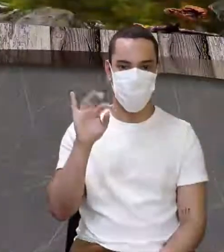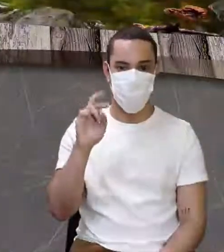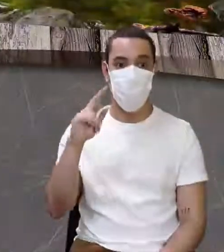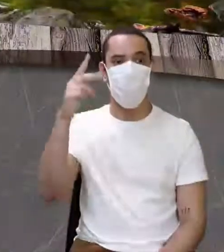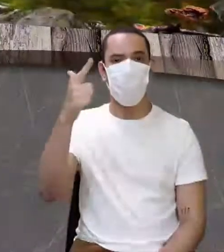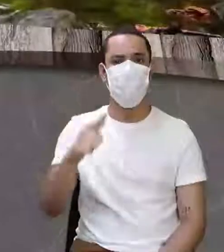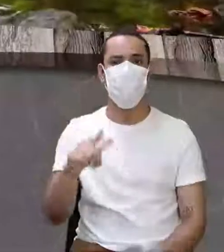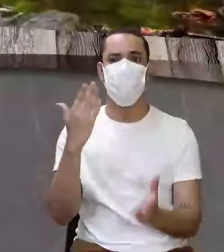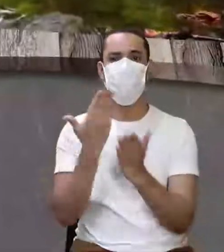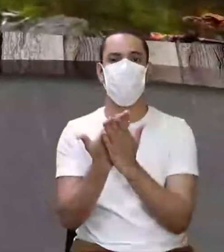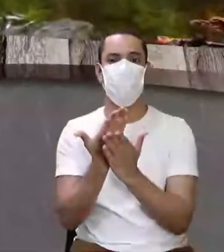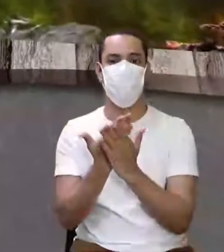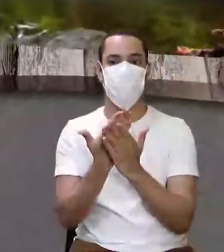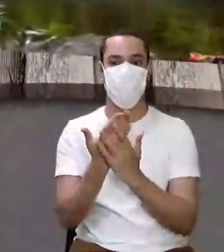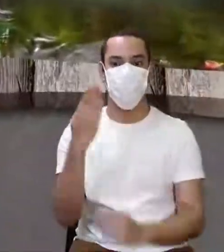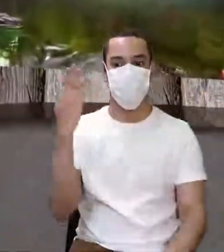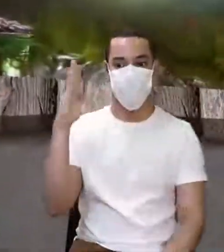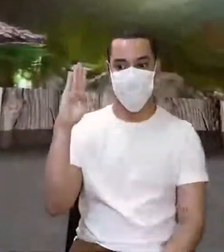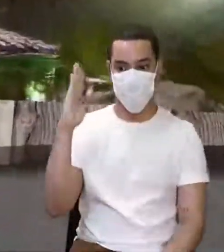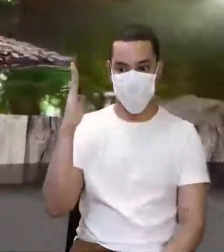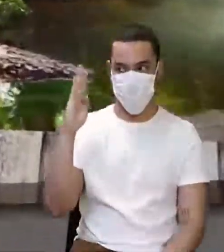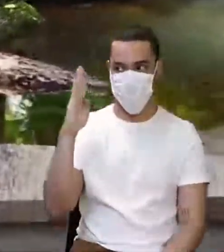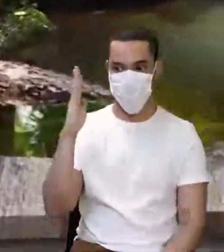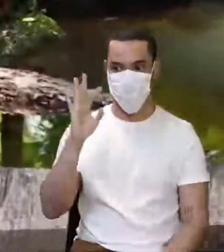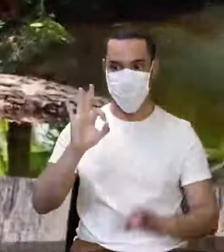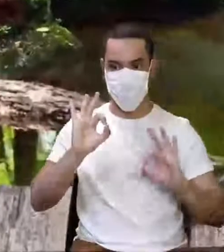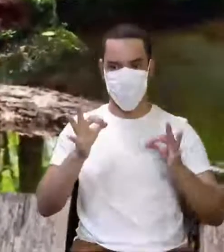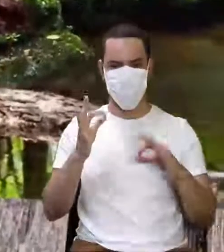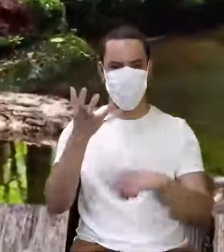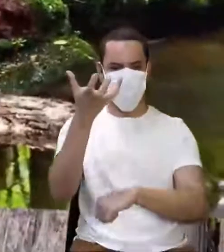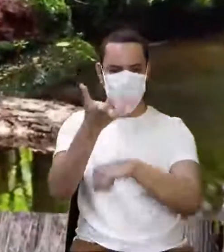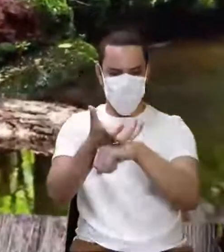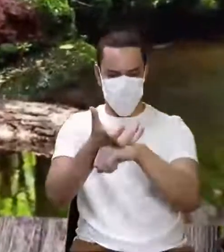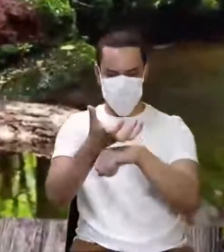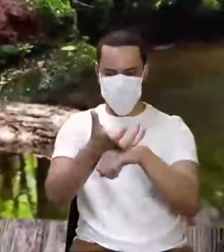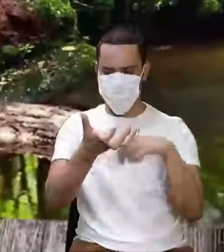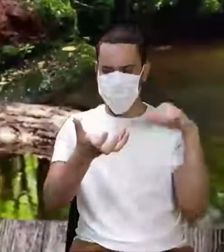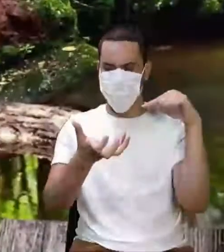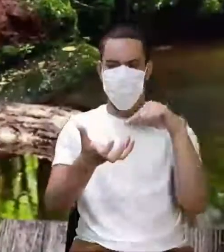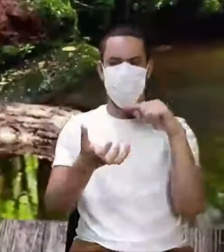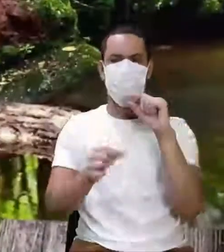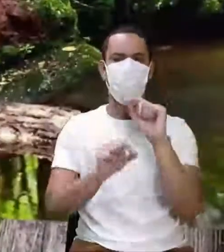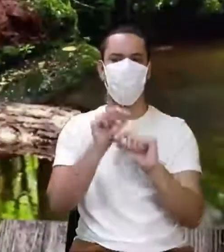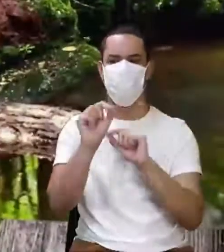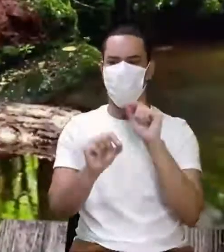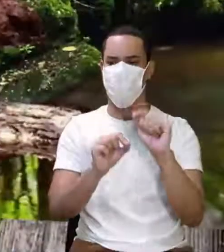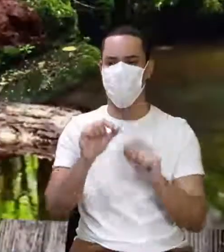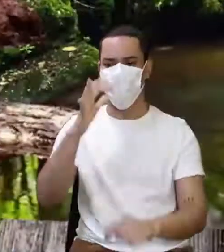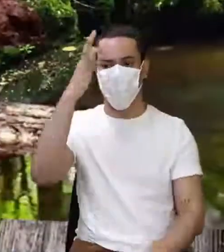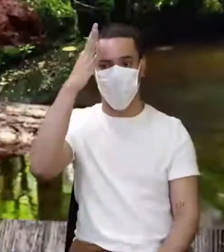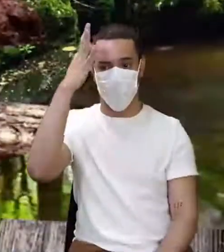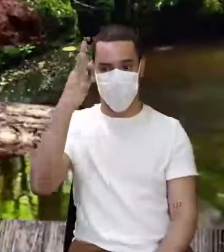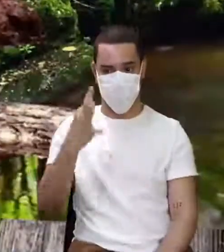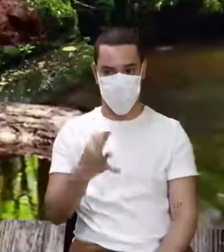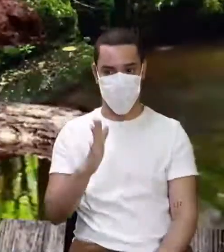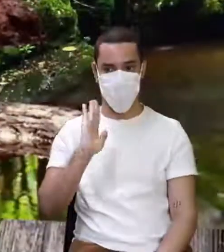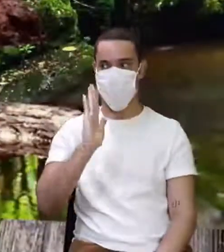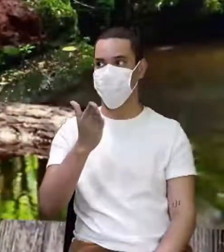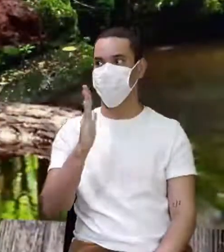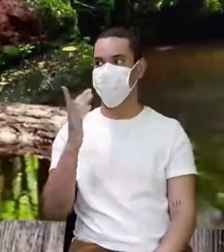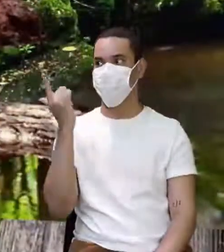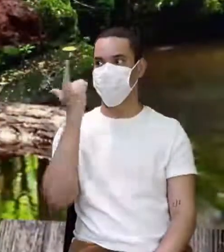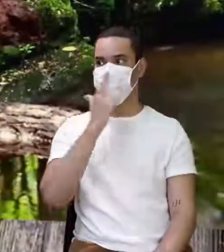uma aula de biologia. A matéria que, com certeza, já conquistou